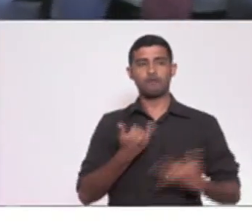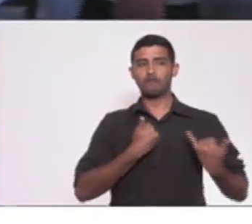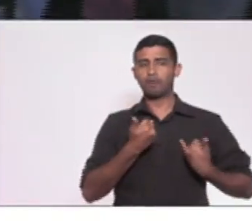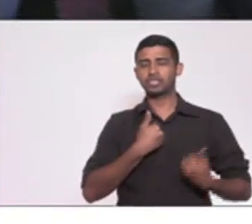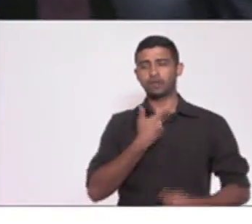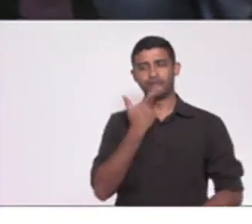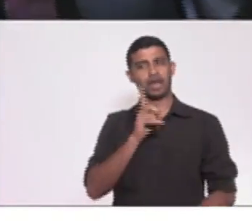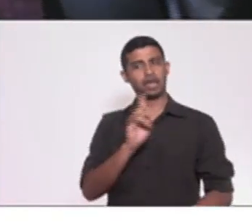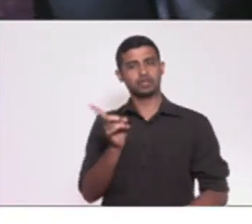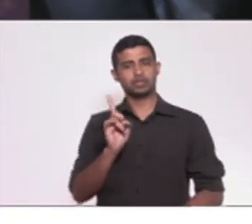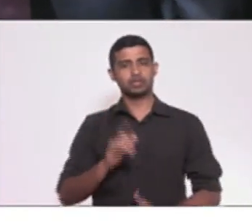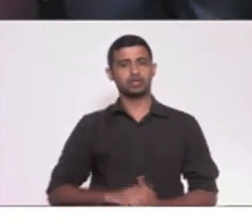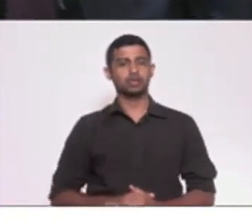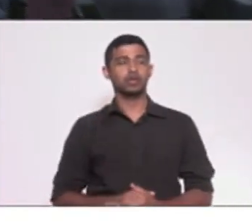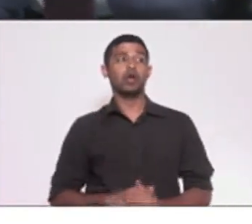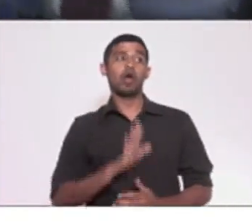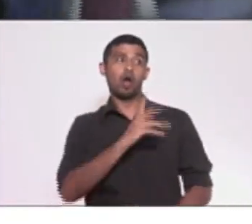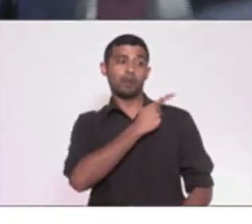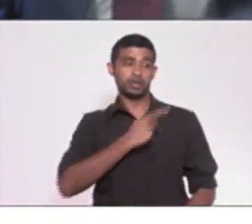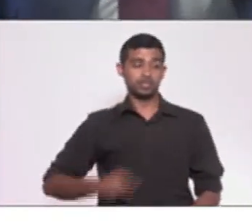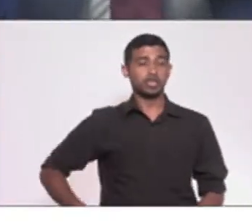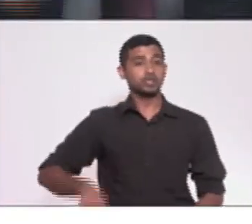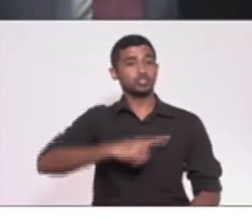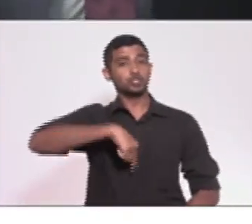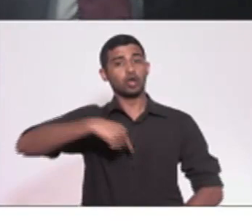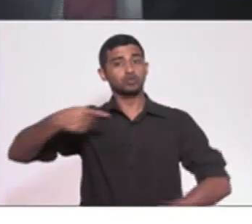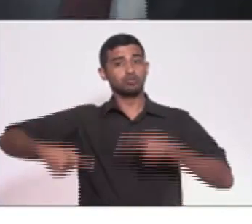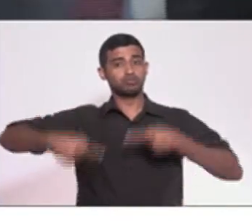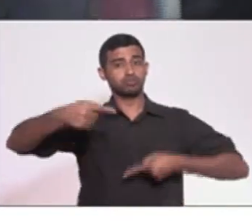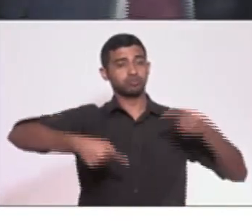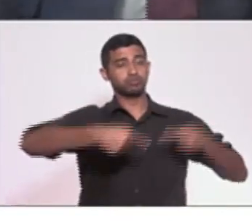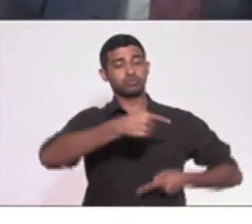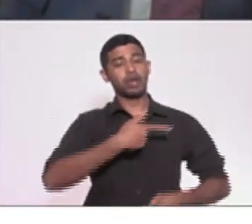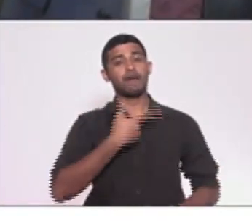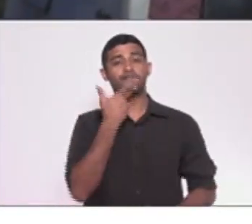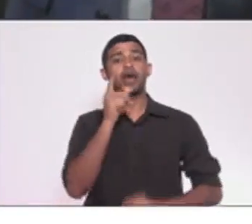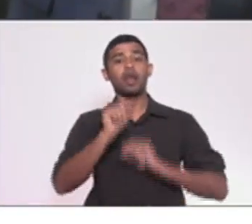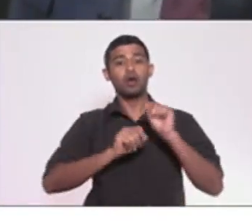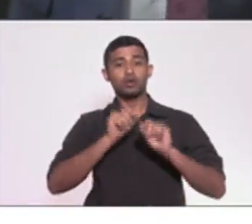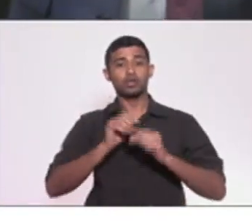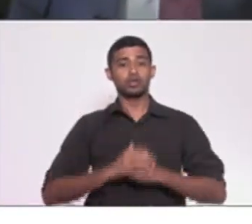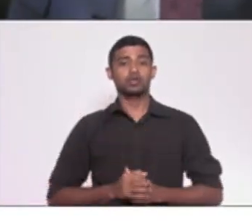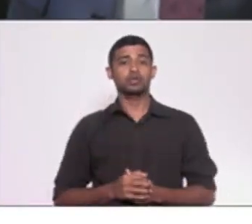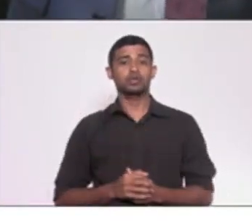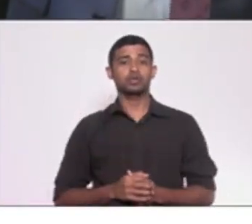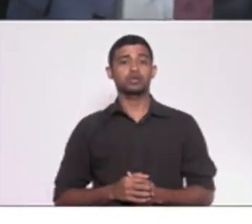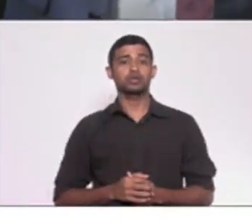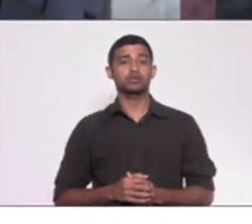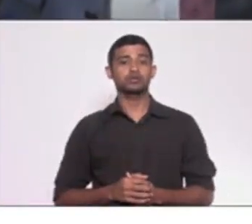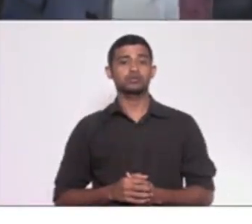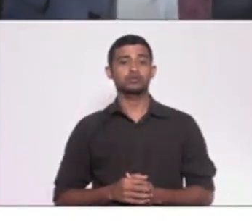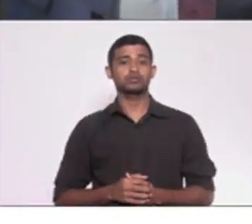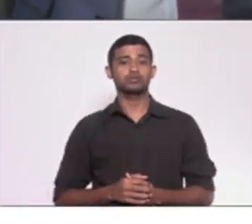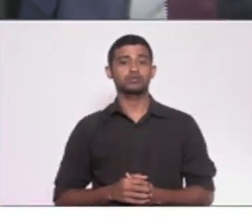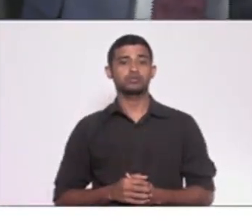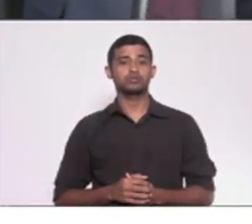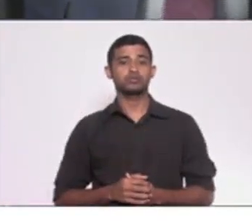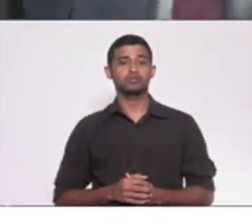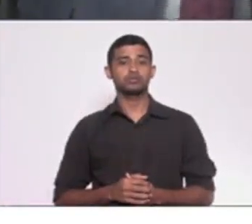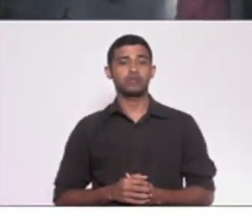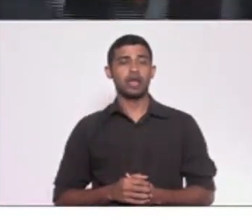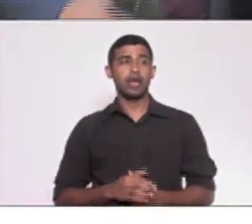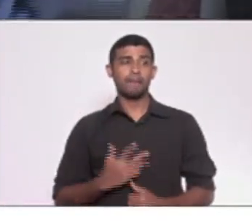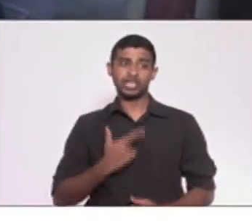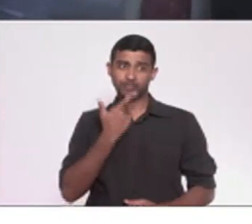presidente, estamos deliberando sobre os mesmos que respondem, mas nós não estaremos